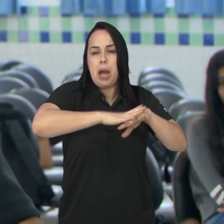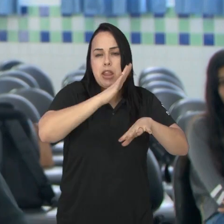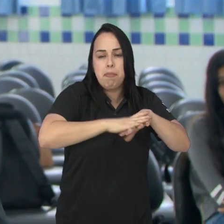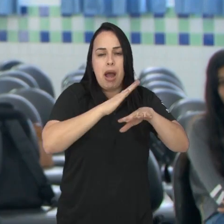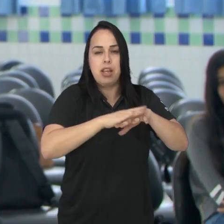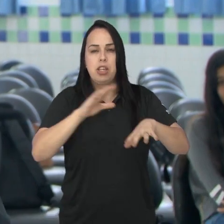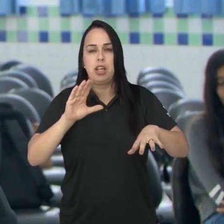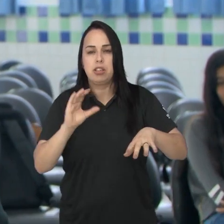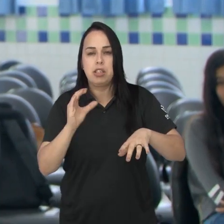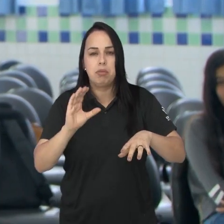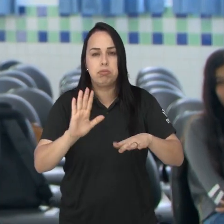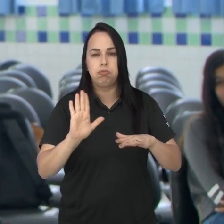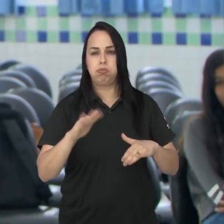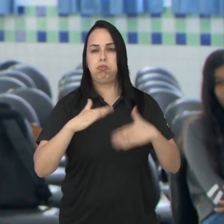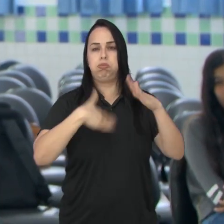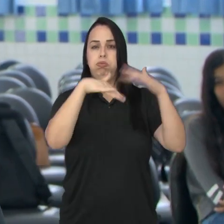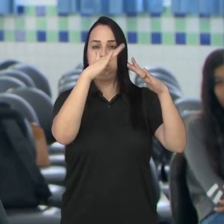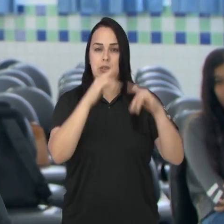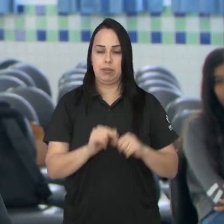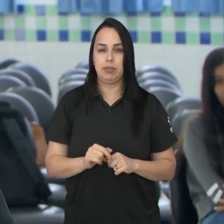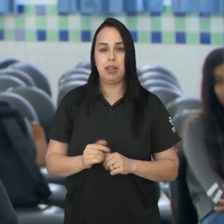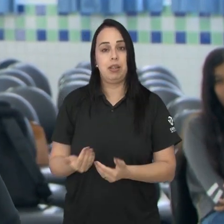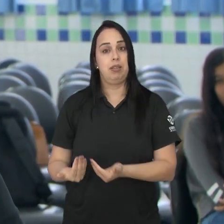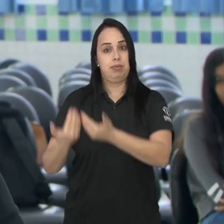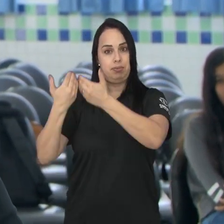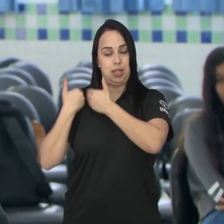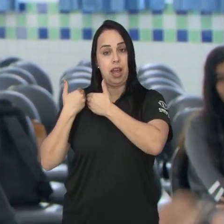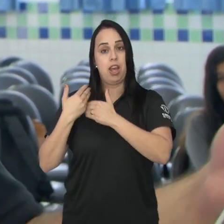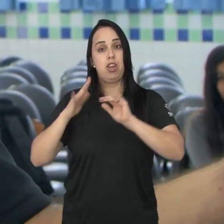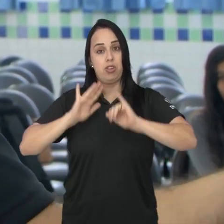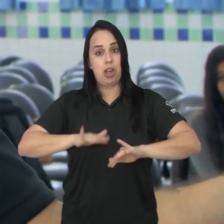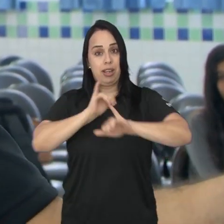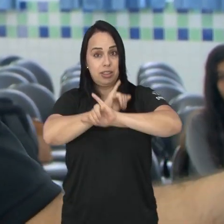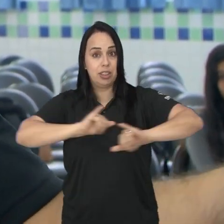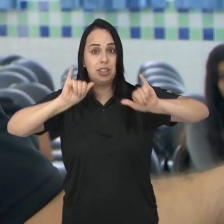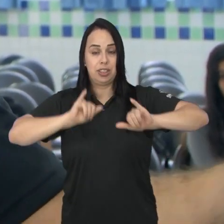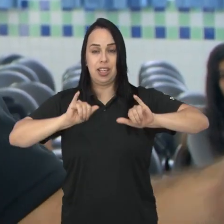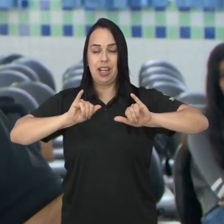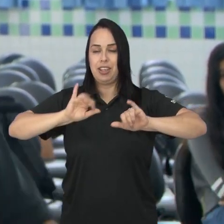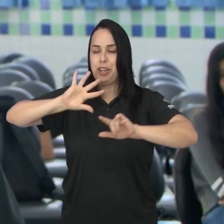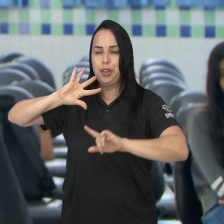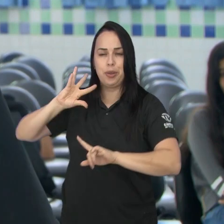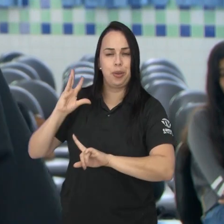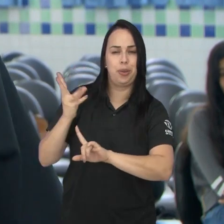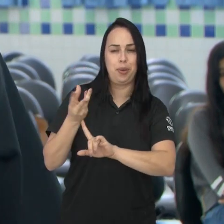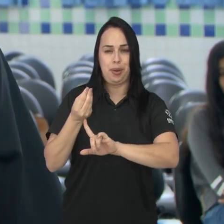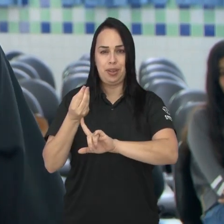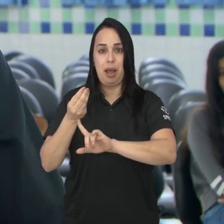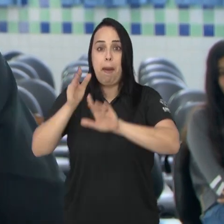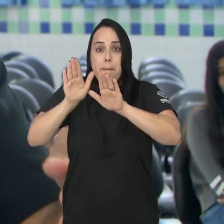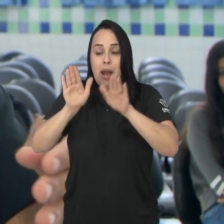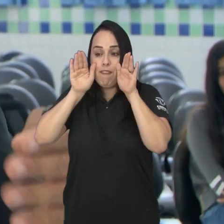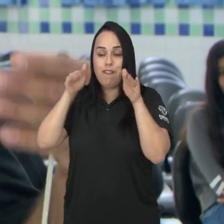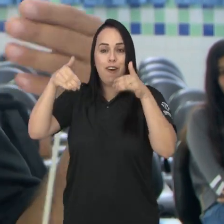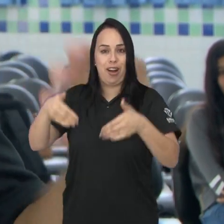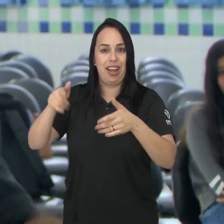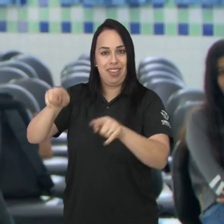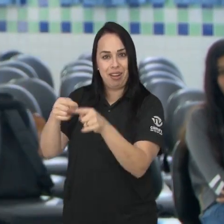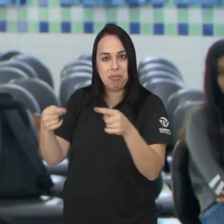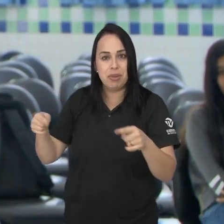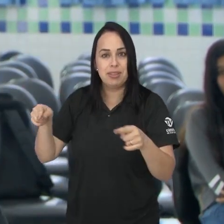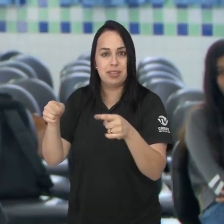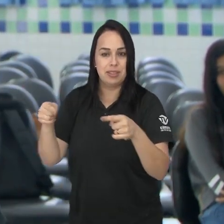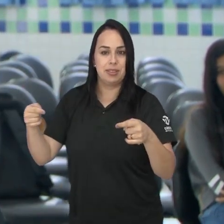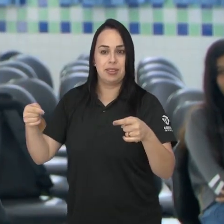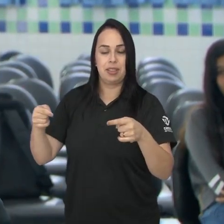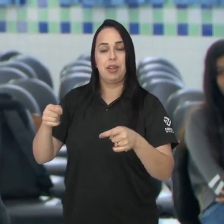da concentração, da disciplina, da responsabilidade, como eu disse, toda atividade artística de fato, mas em específico a